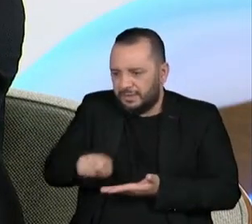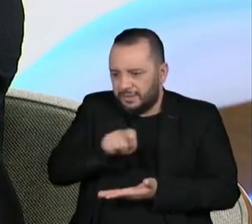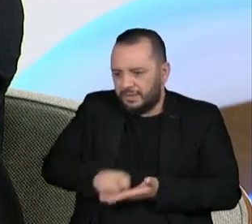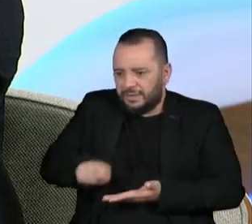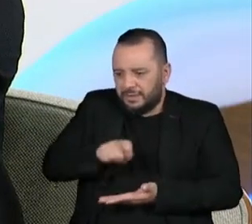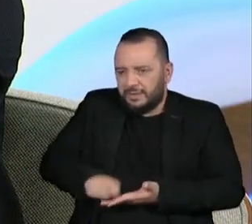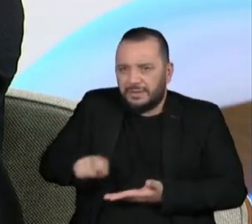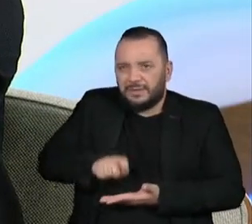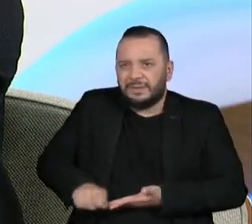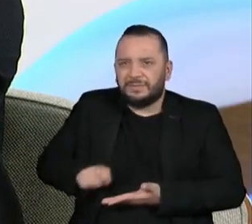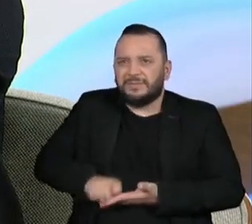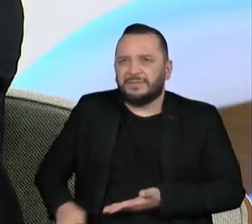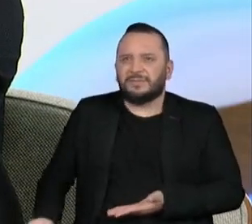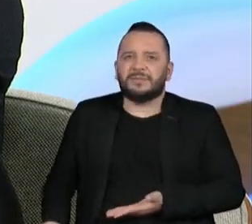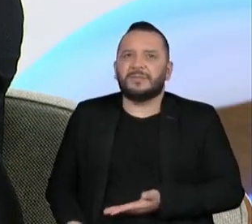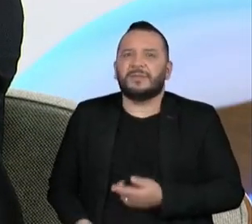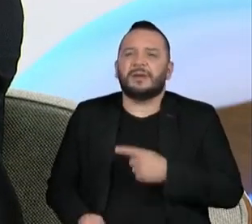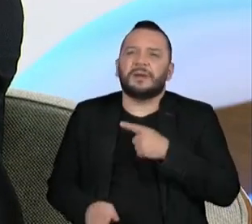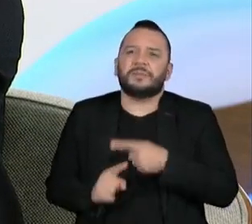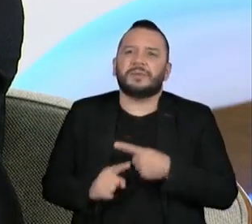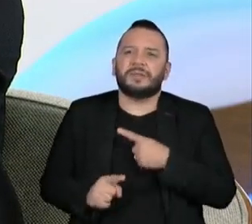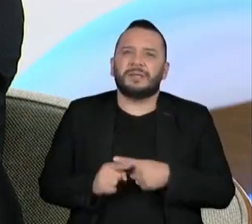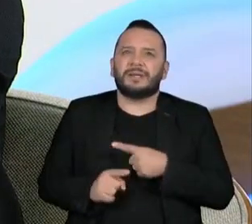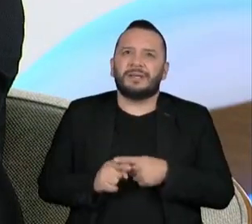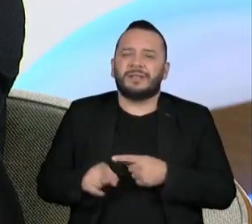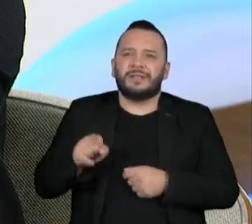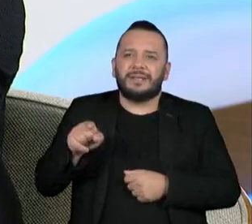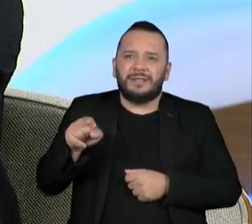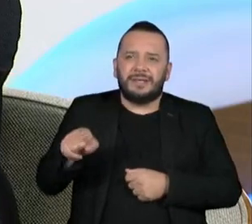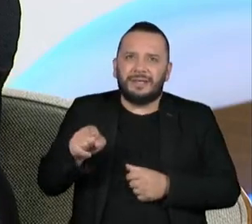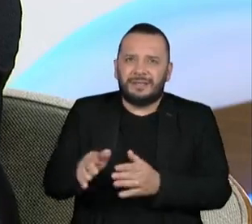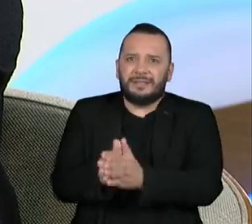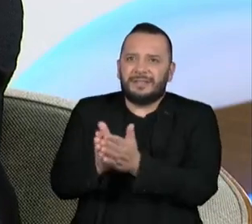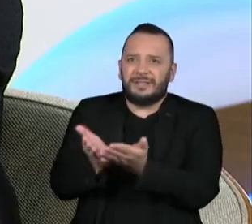Porquê é que este livro é absolutamente perigoso?